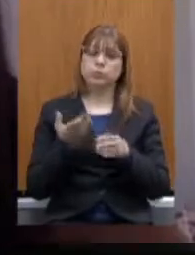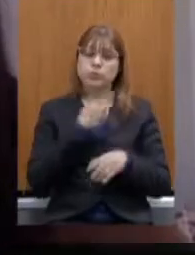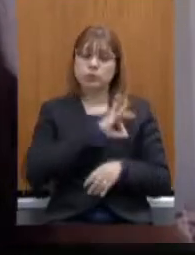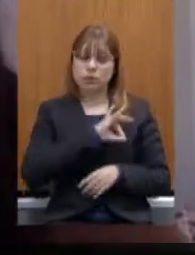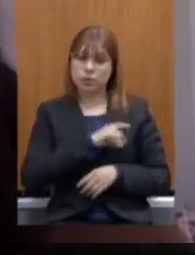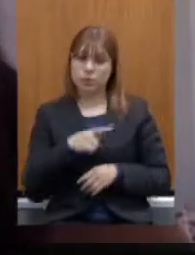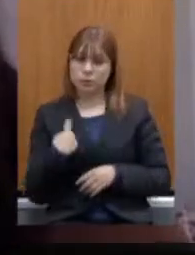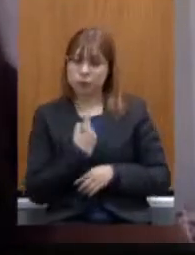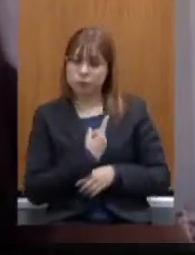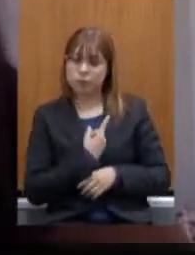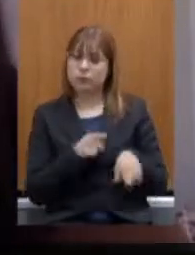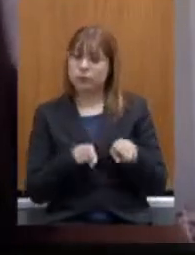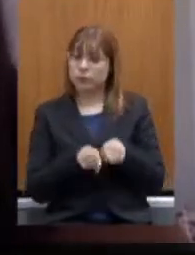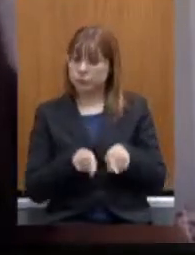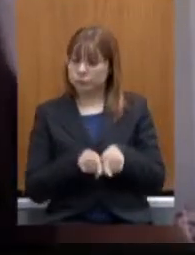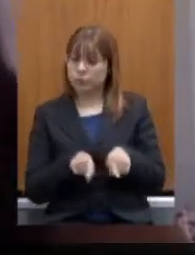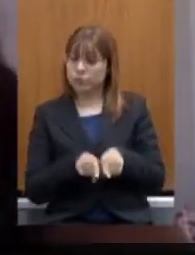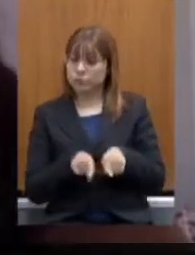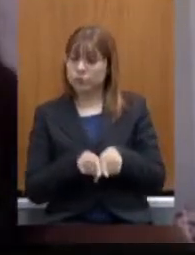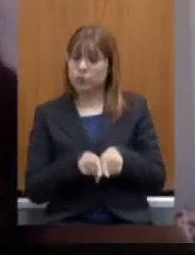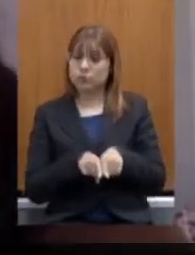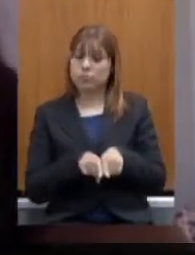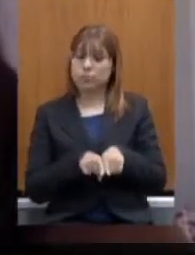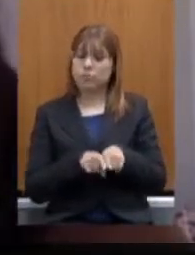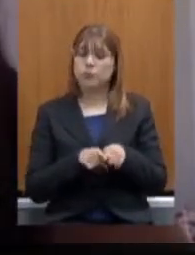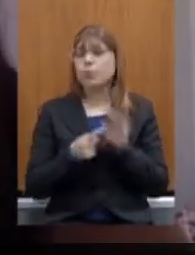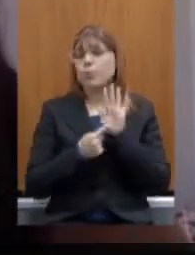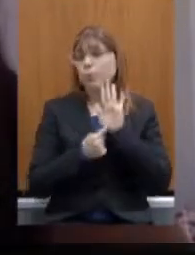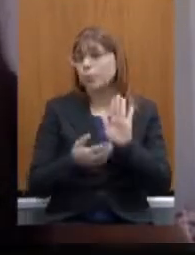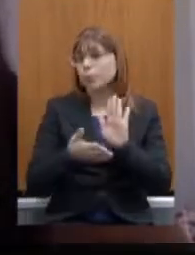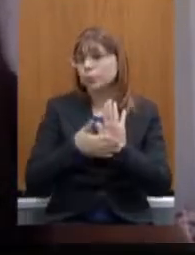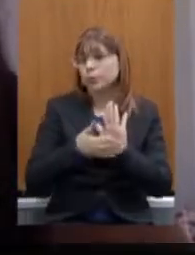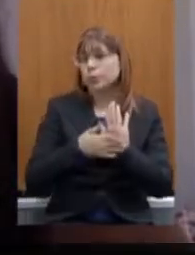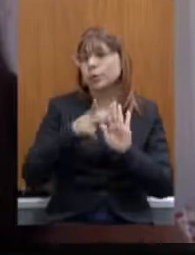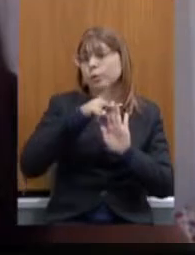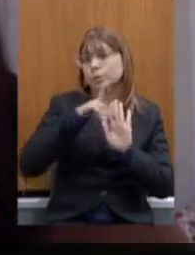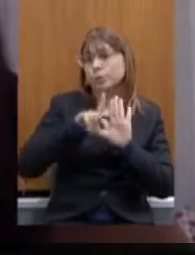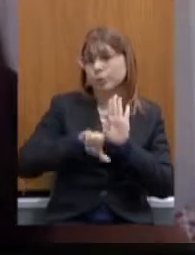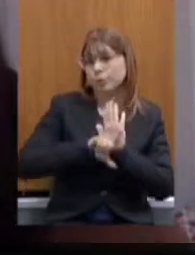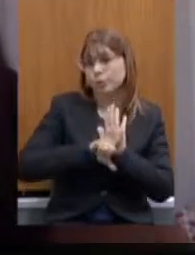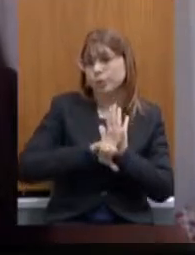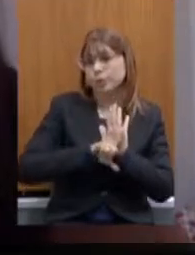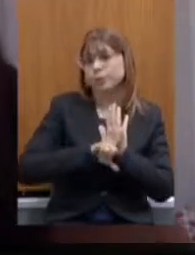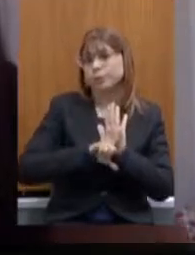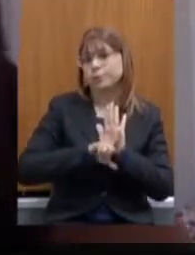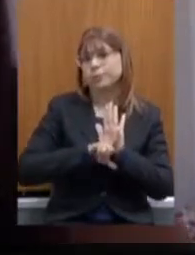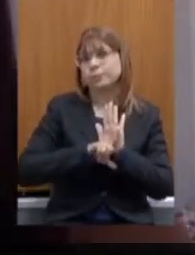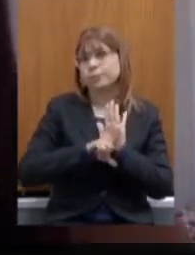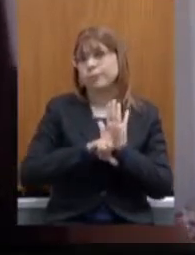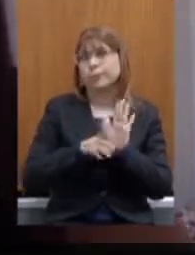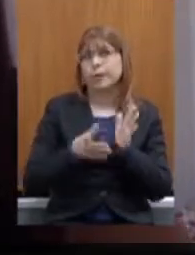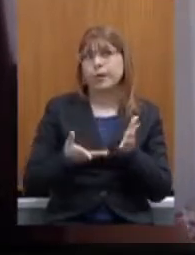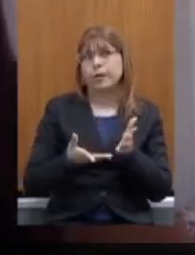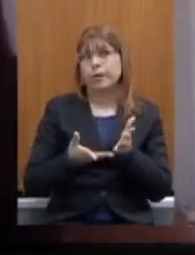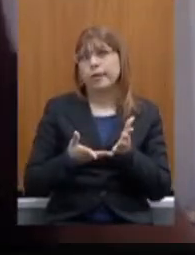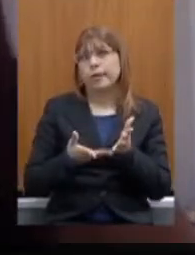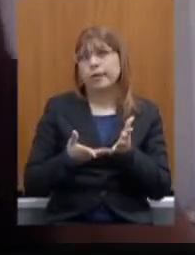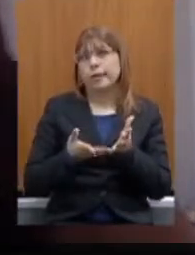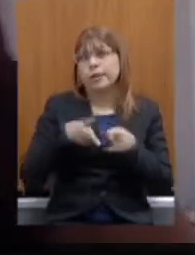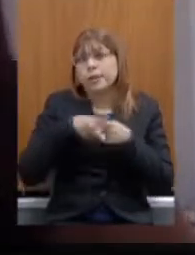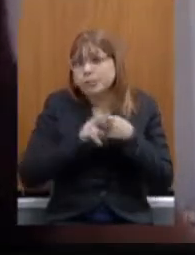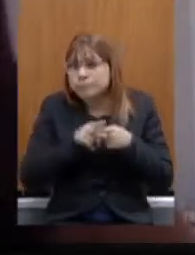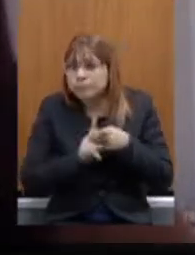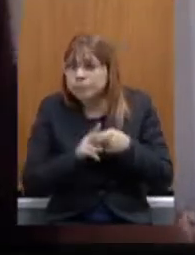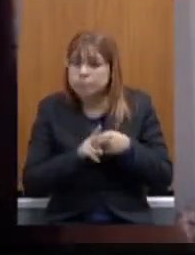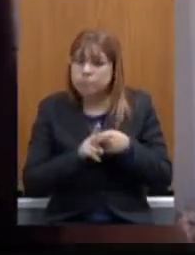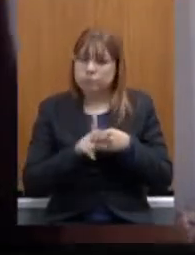e também apresenta uma proposta de pele para arrumar uma reformulação da